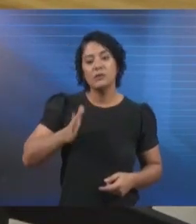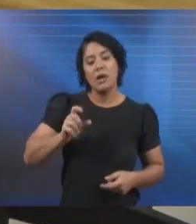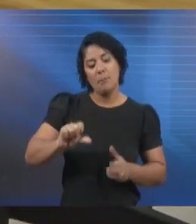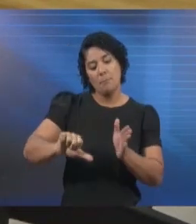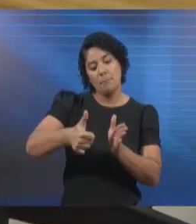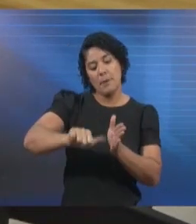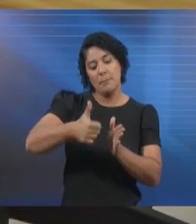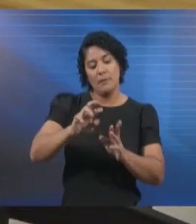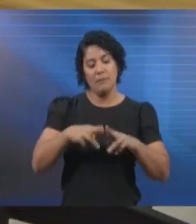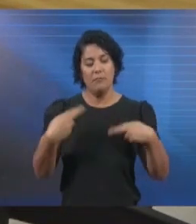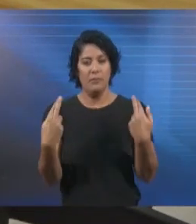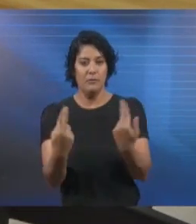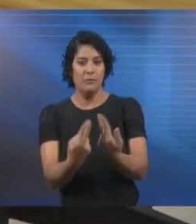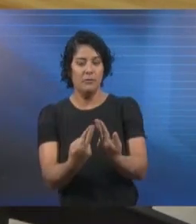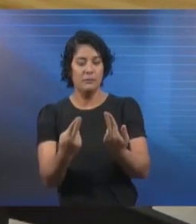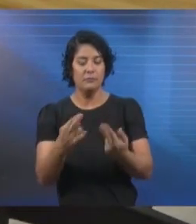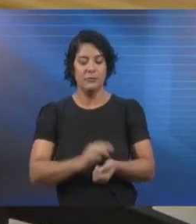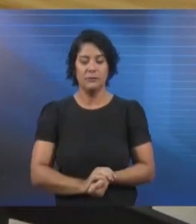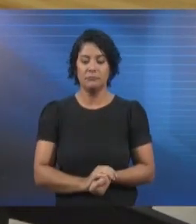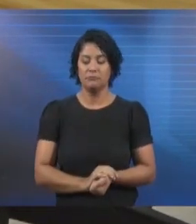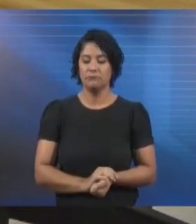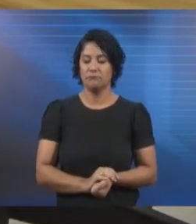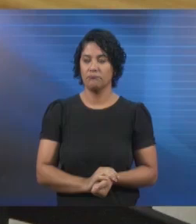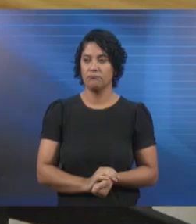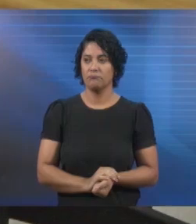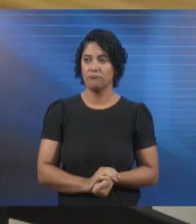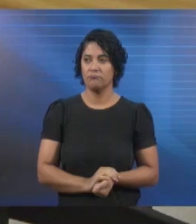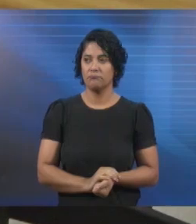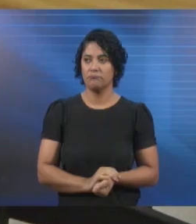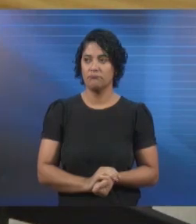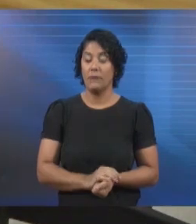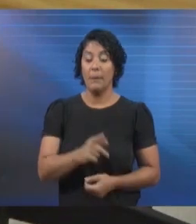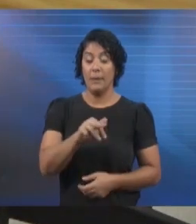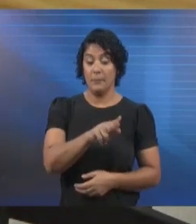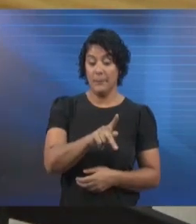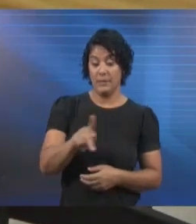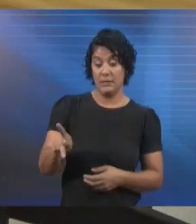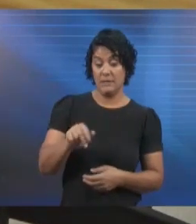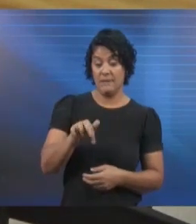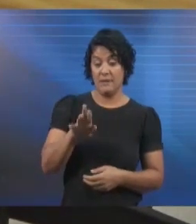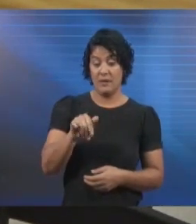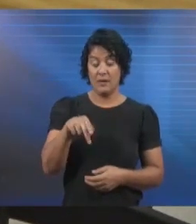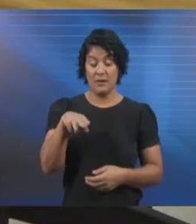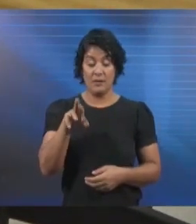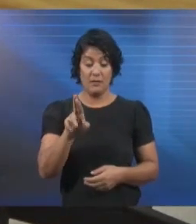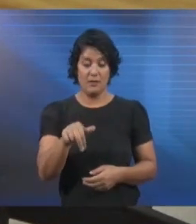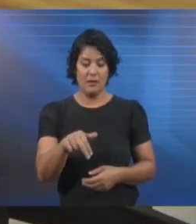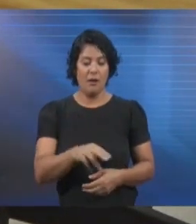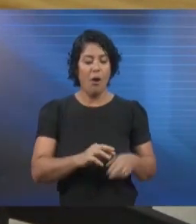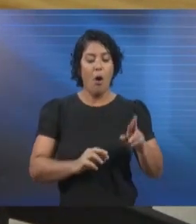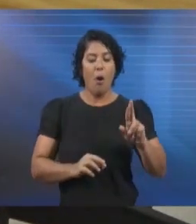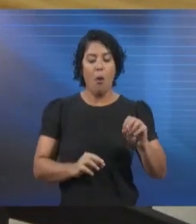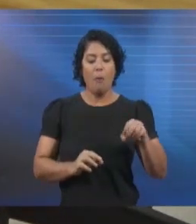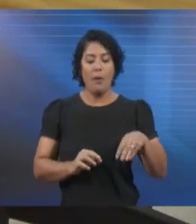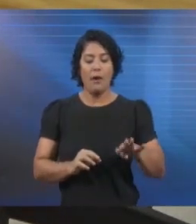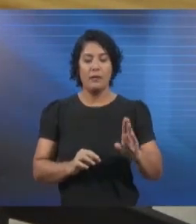reunião mediada pelo presidente da F Roberto serquiz